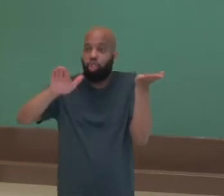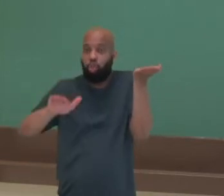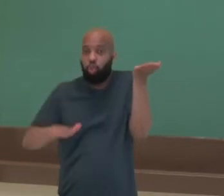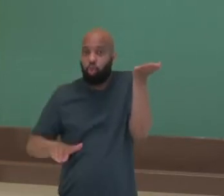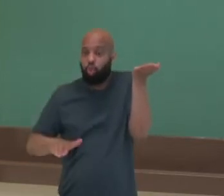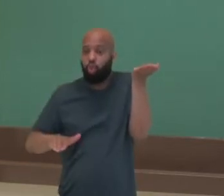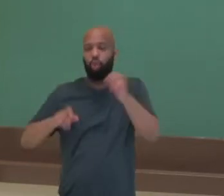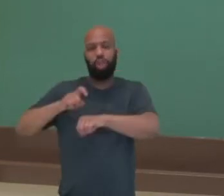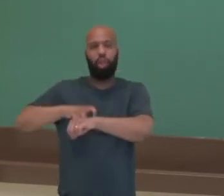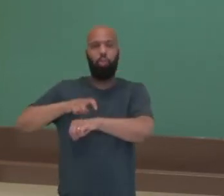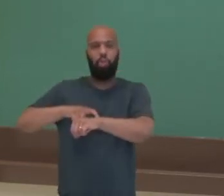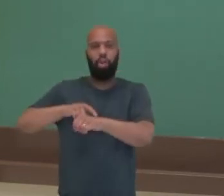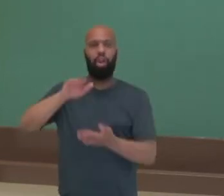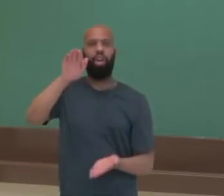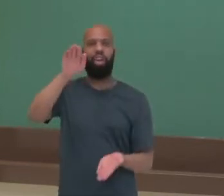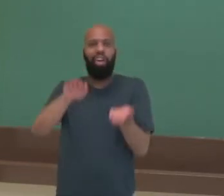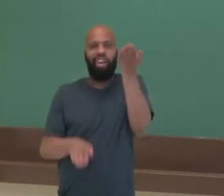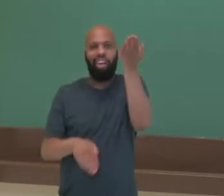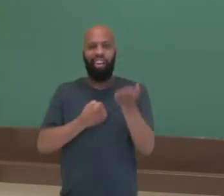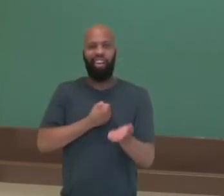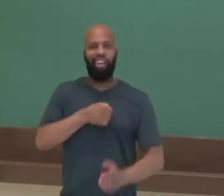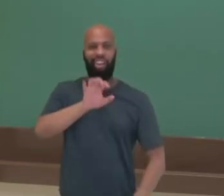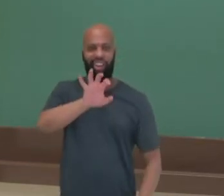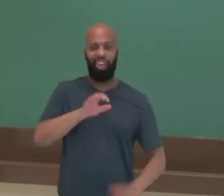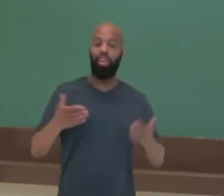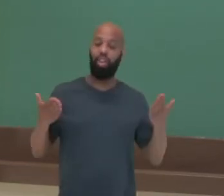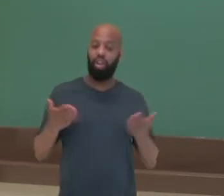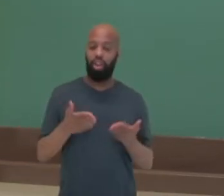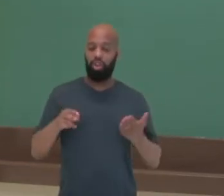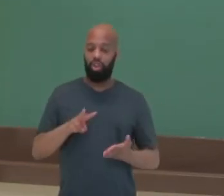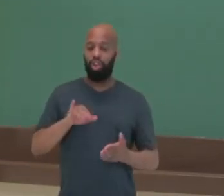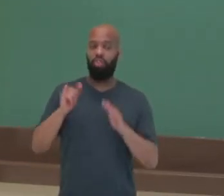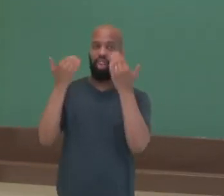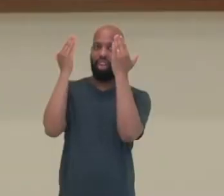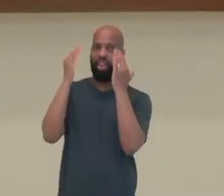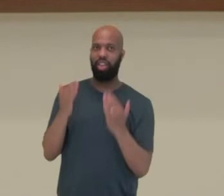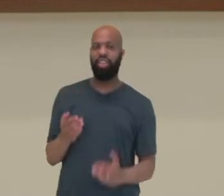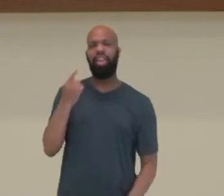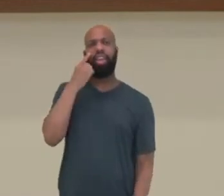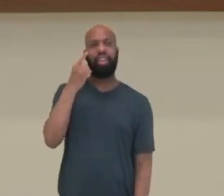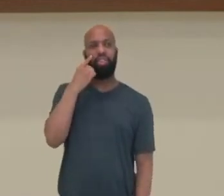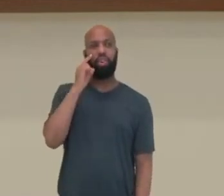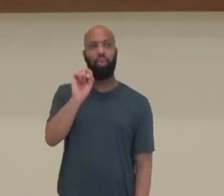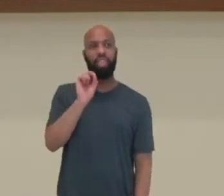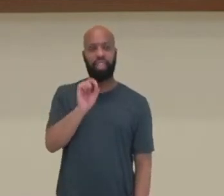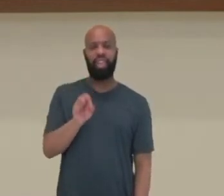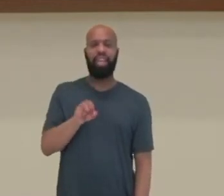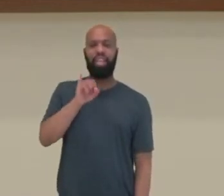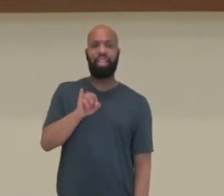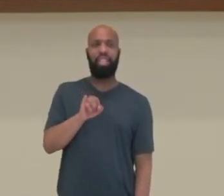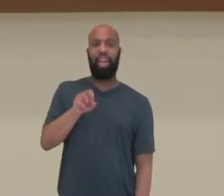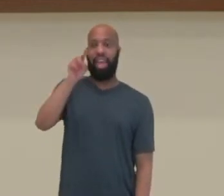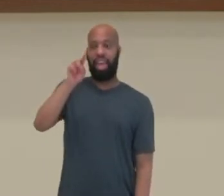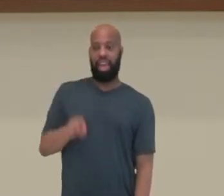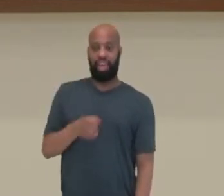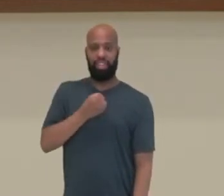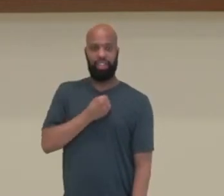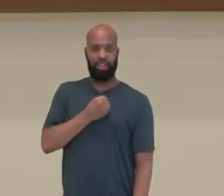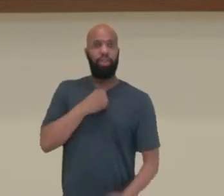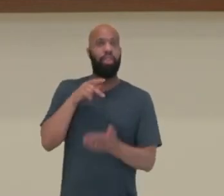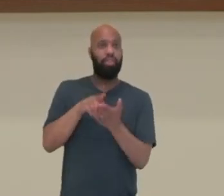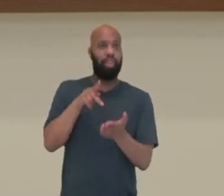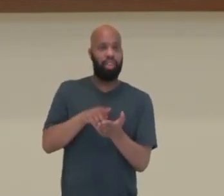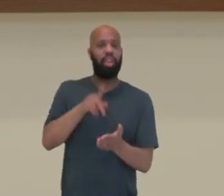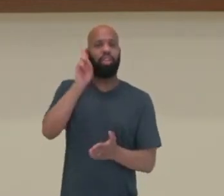segundos, tá? Agora, nós vamos analisar e verificar se esses números